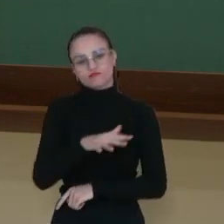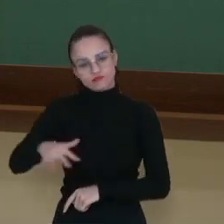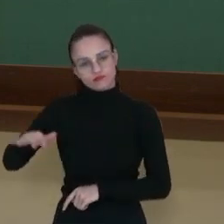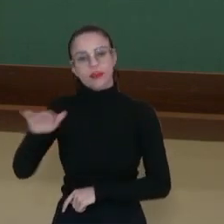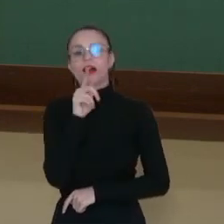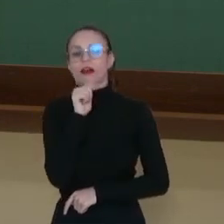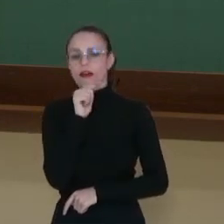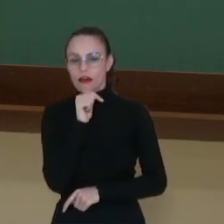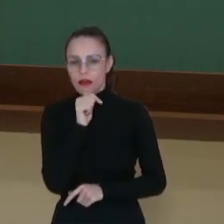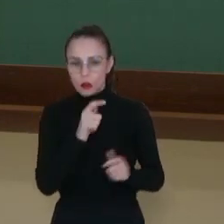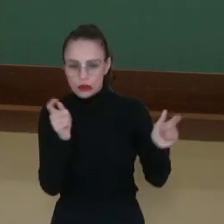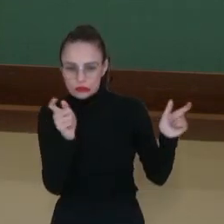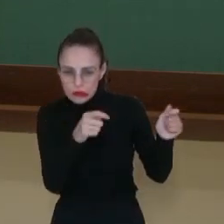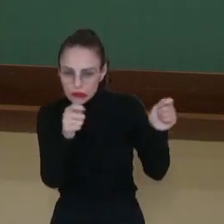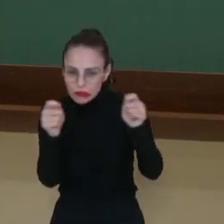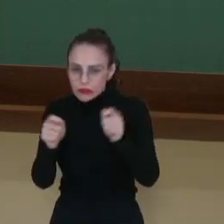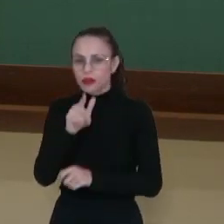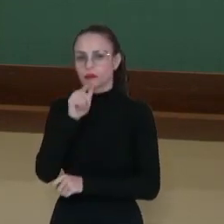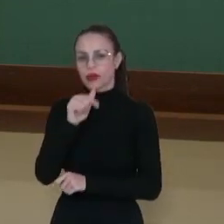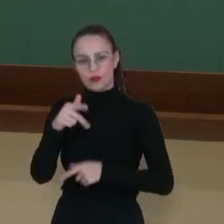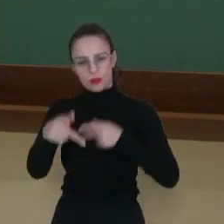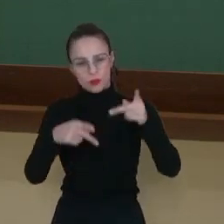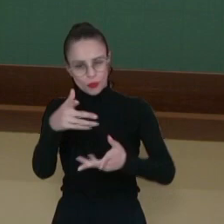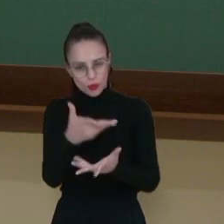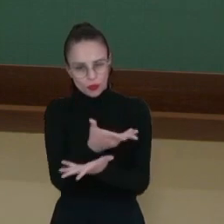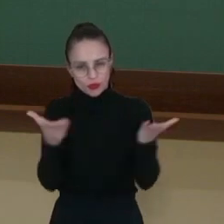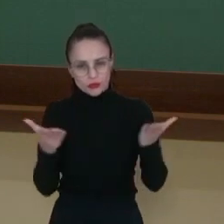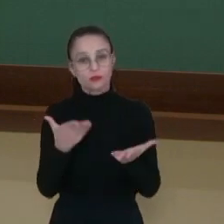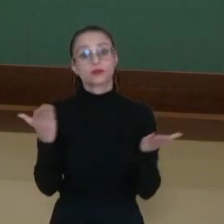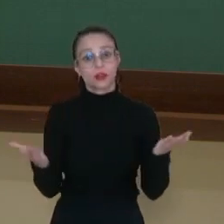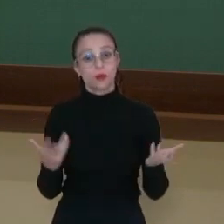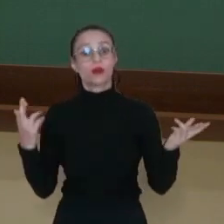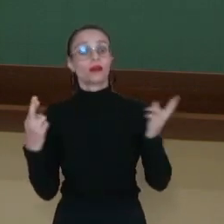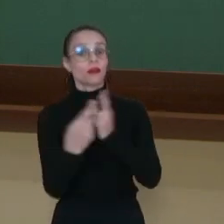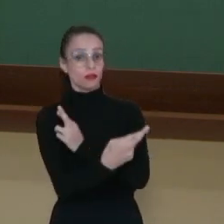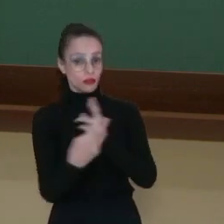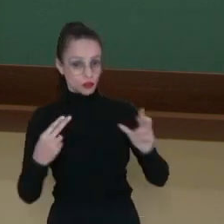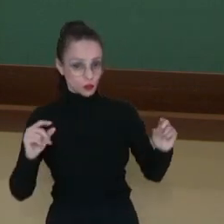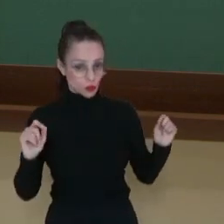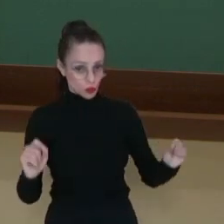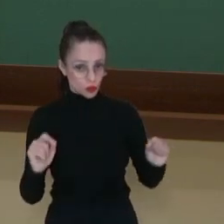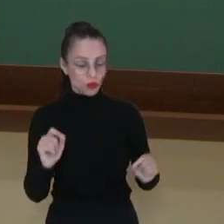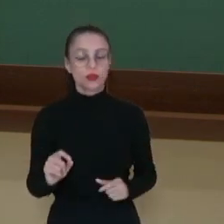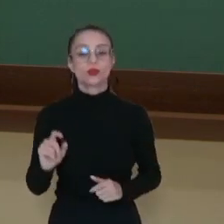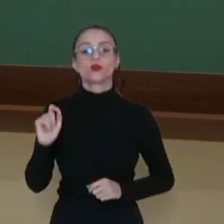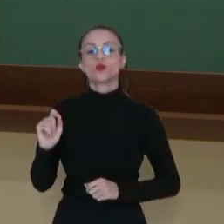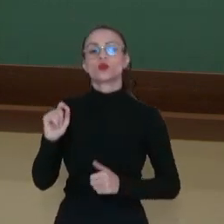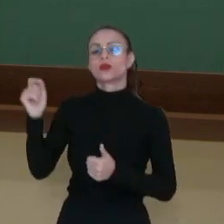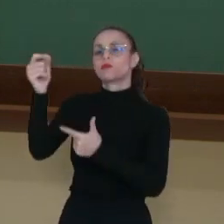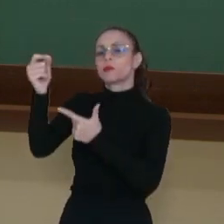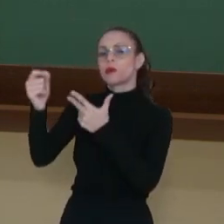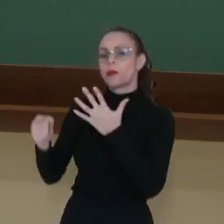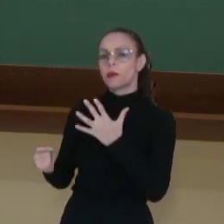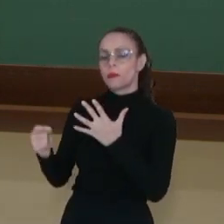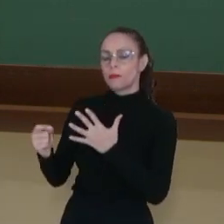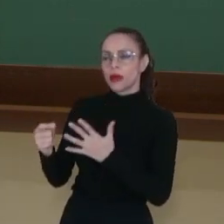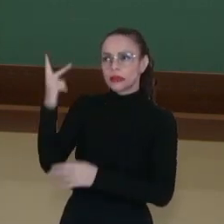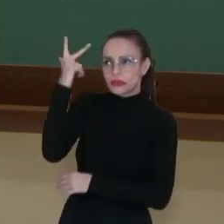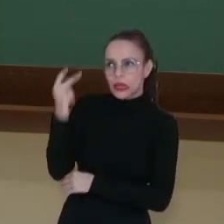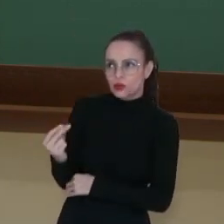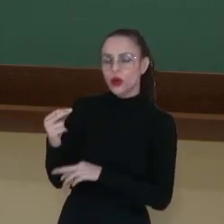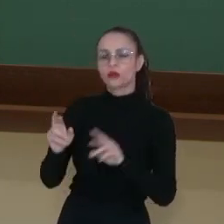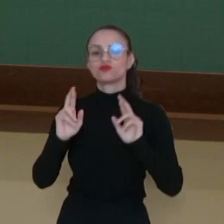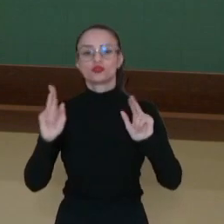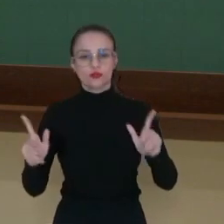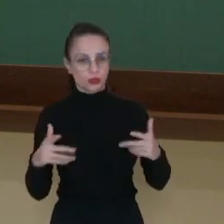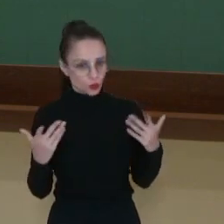na disponibilidade de água. Então é a relação que nós estabelecemos entre fatores naturais diferentes. O que nós